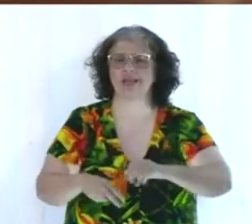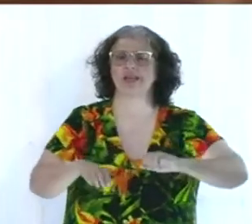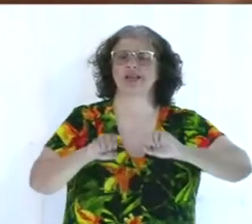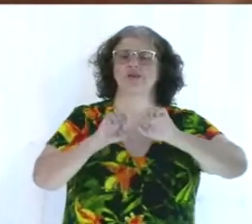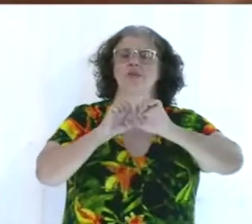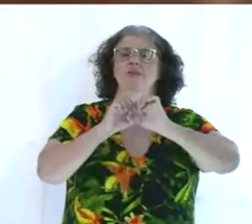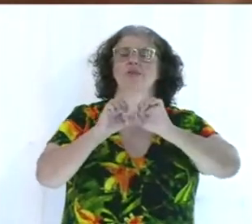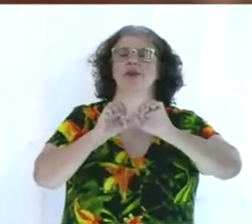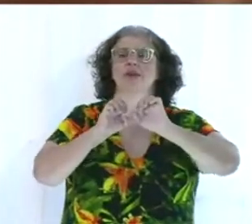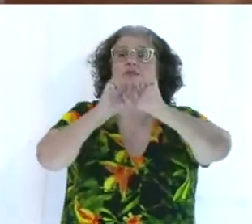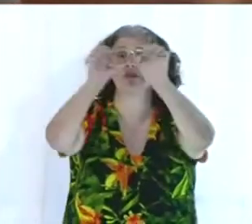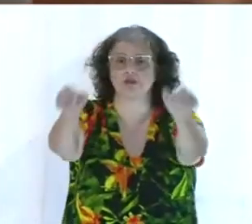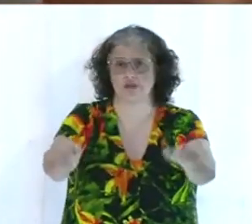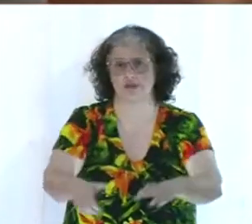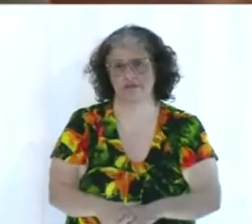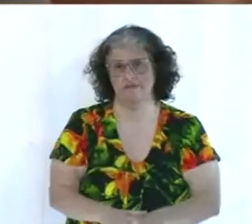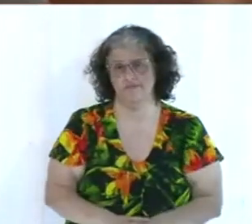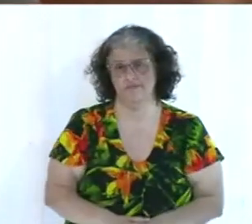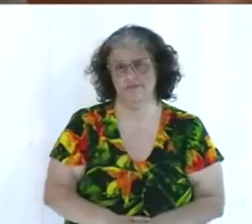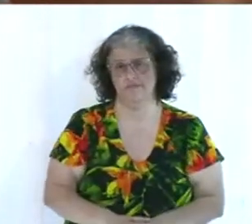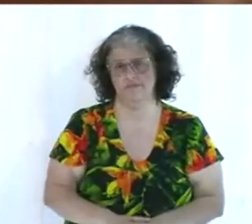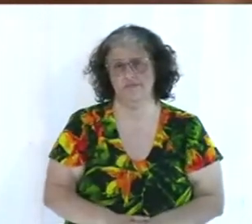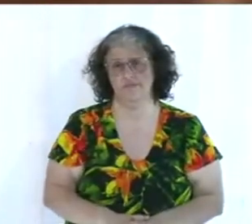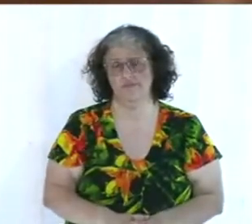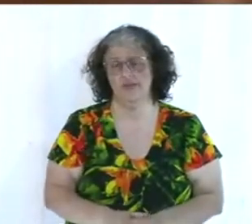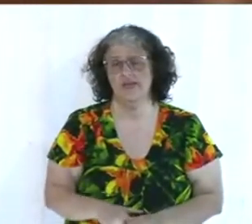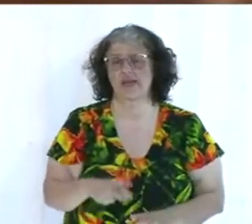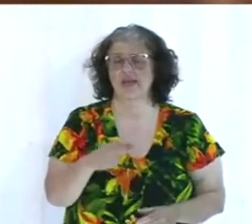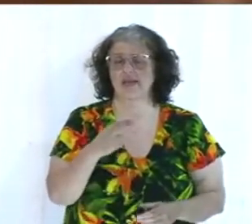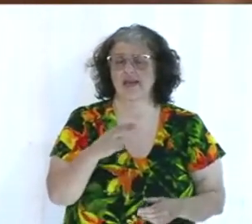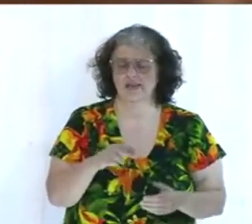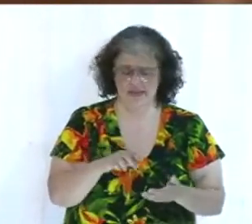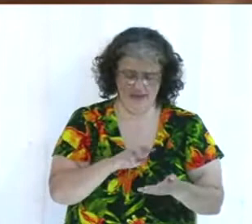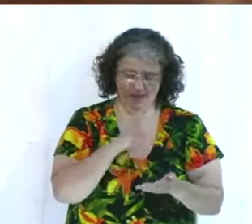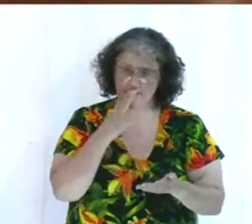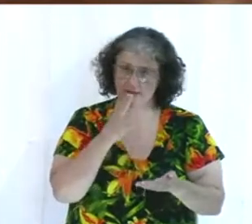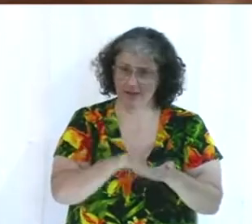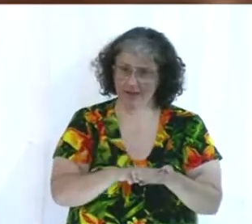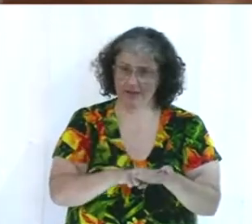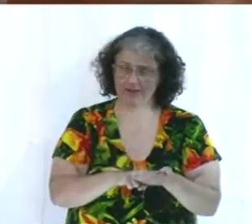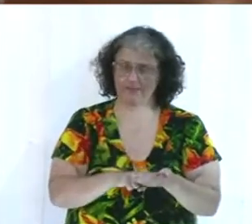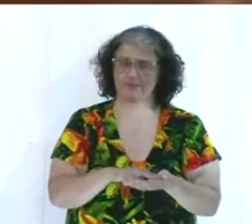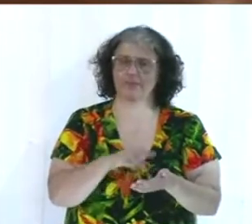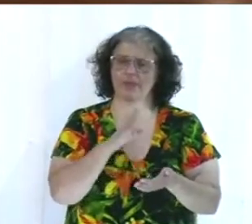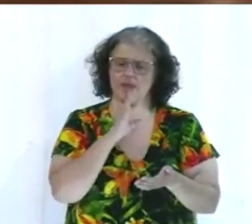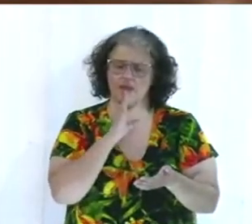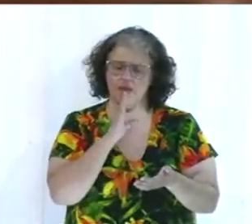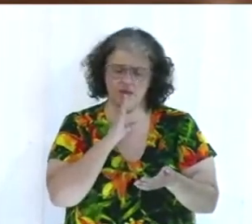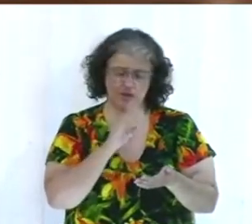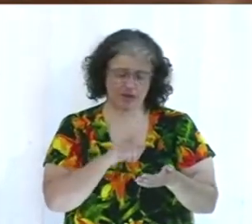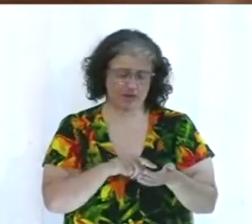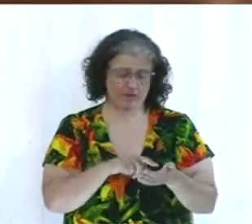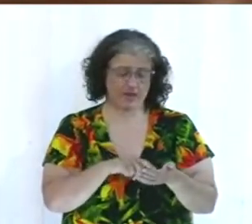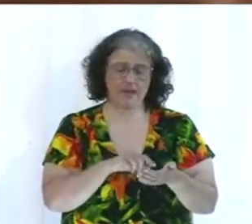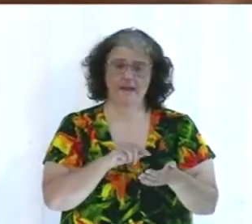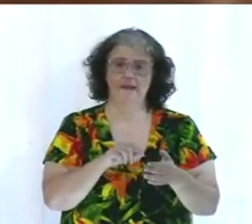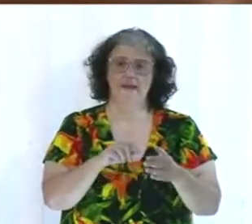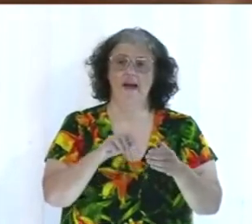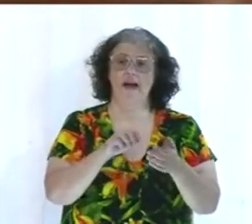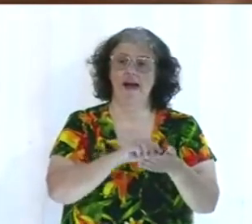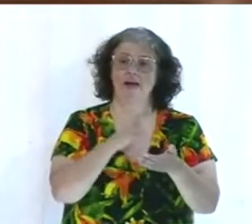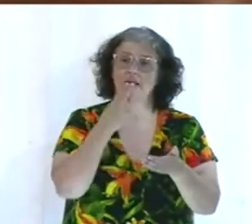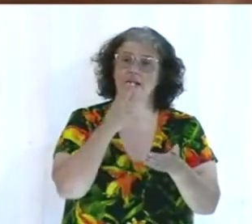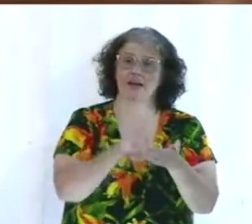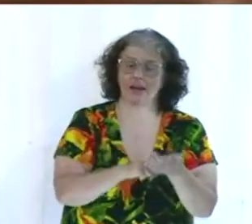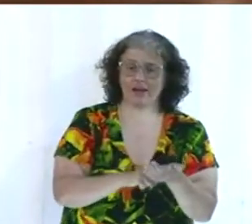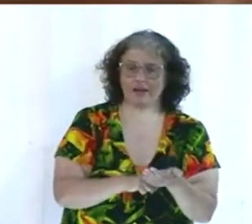carta também é conhecida como a carta da liberdade cristã, porque em Cristo Jesus nós não precisamos mais nos subjugar